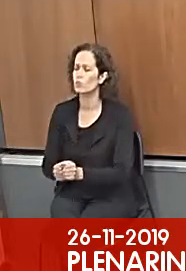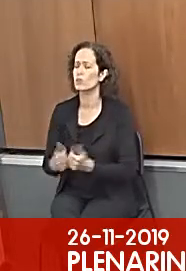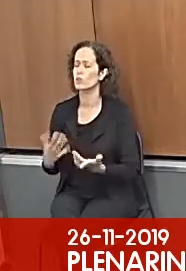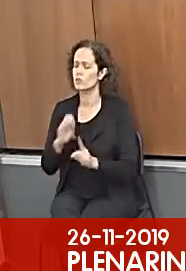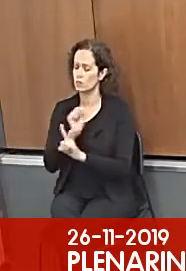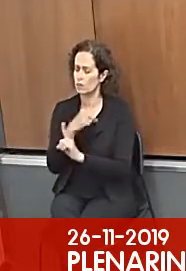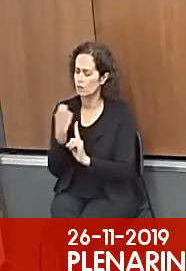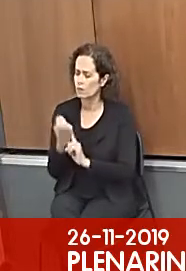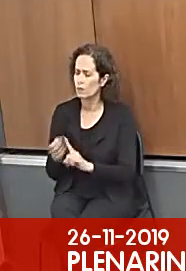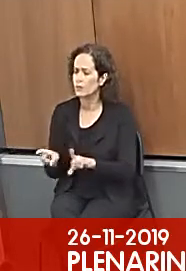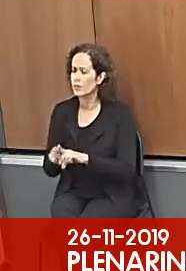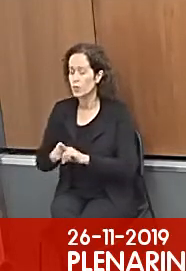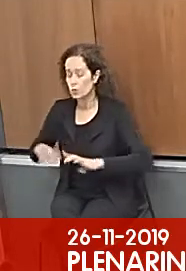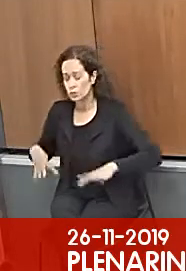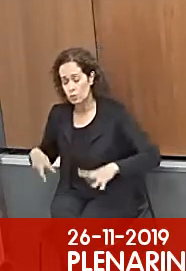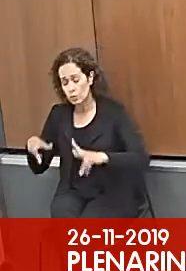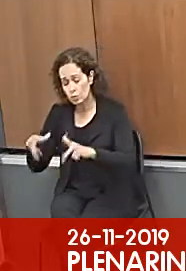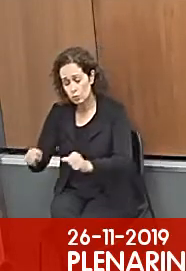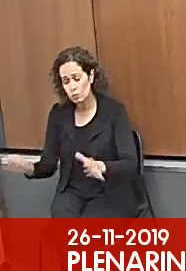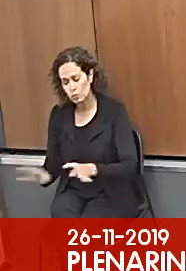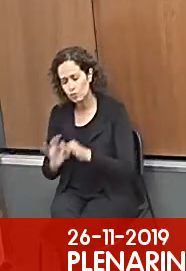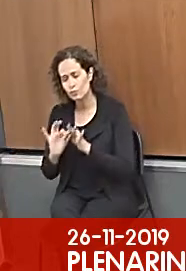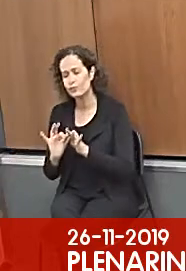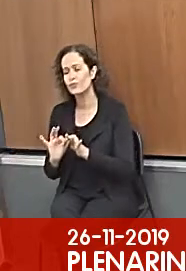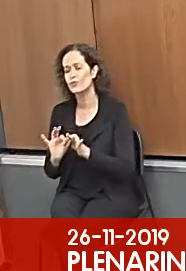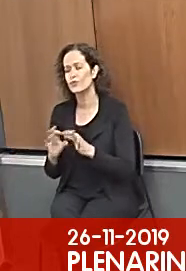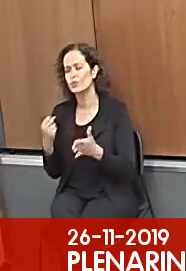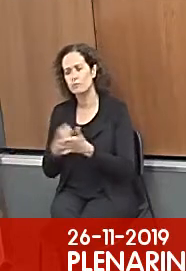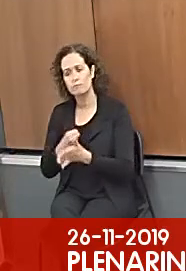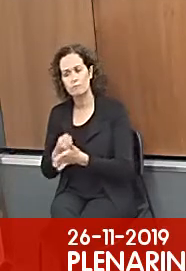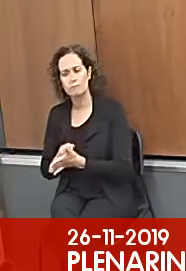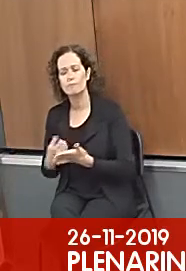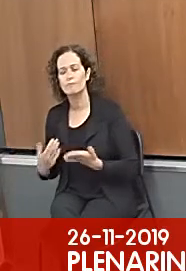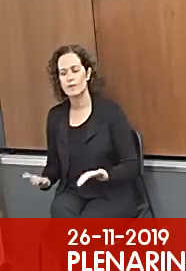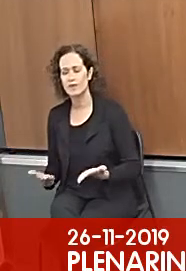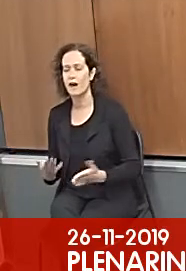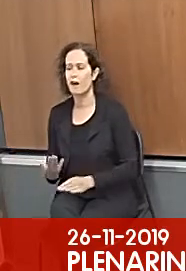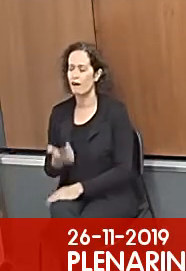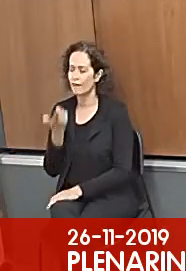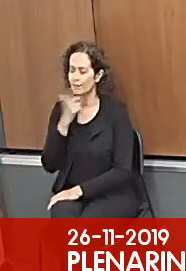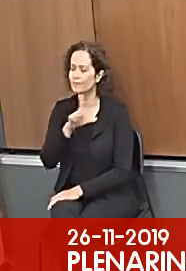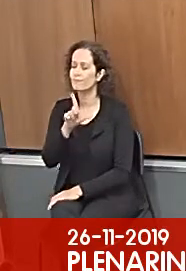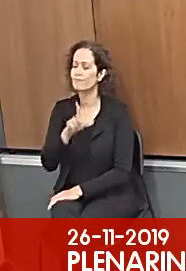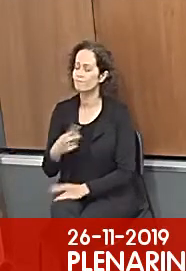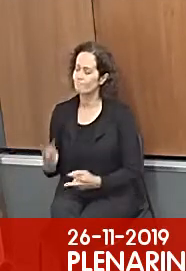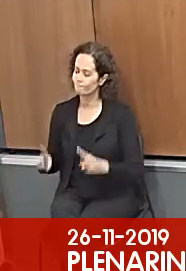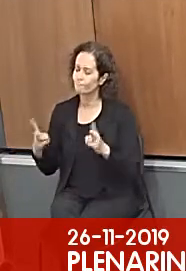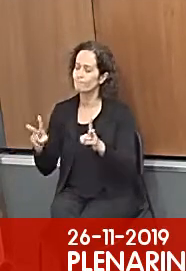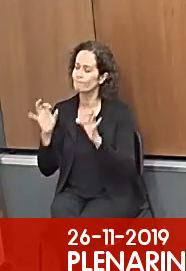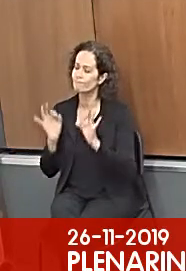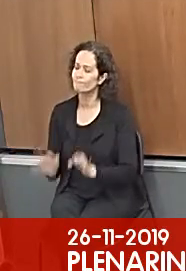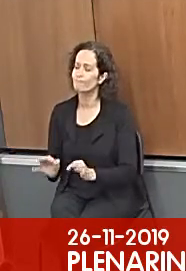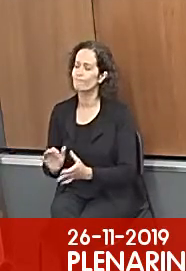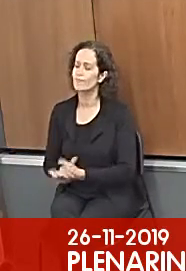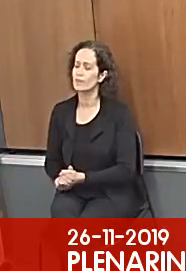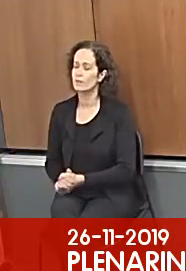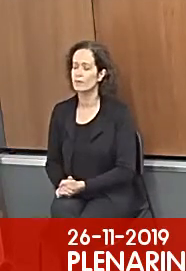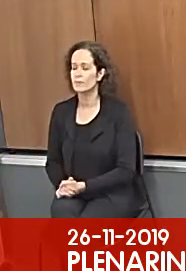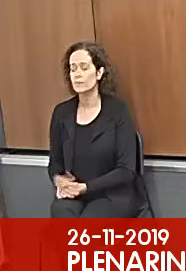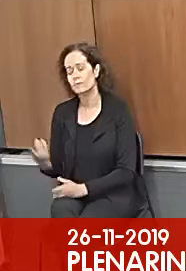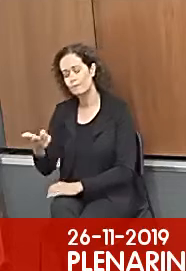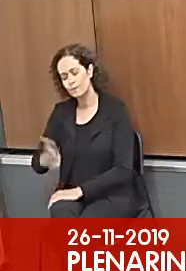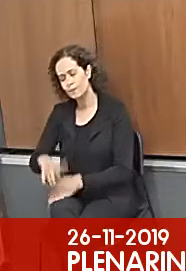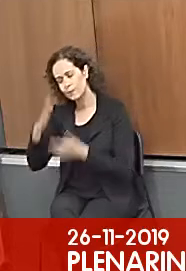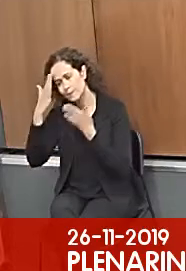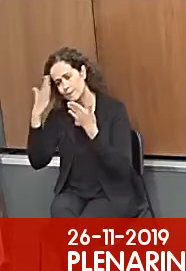civil, todo mundo está junto nessa caminhada. Aí nós vamos lograr o êxito aí, com toda certeza. Mais uma vez,